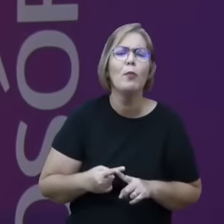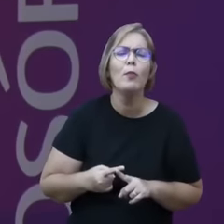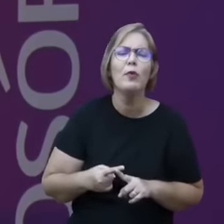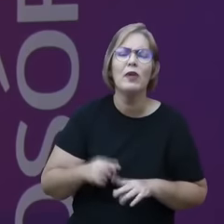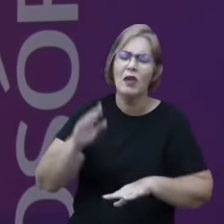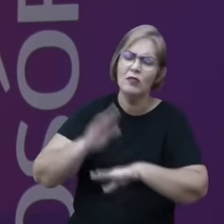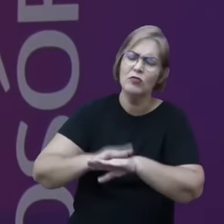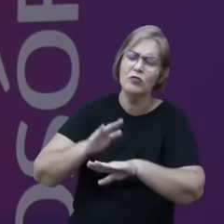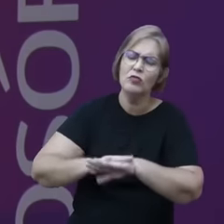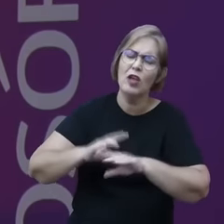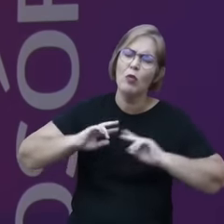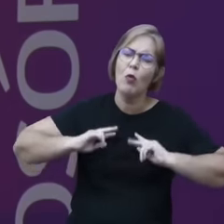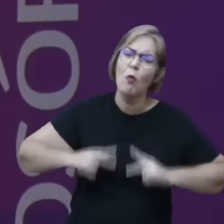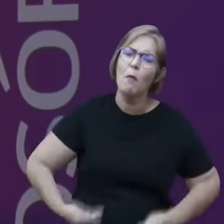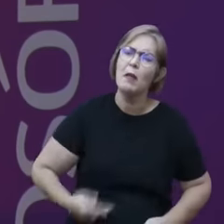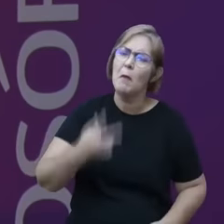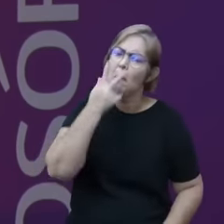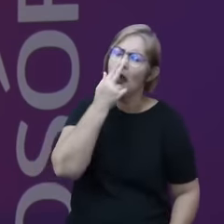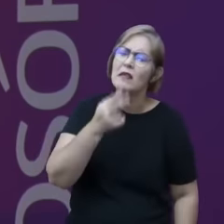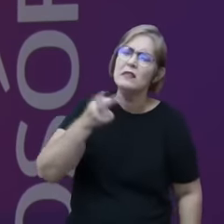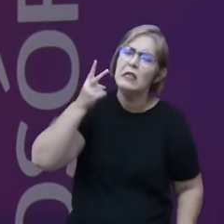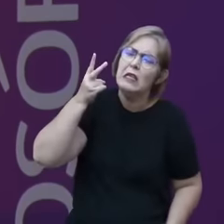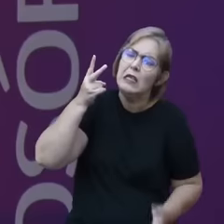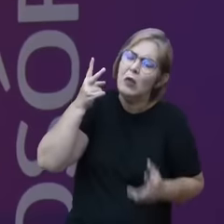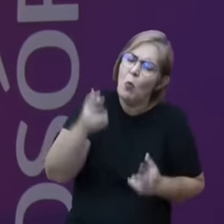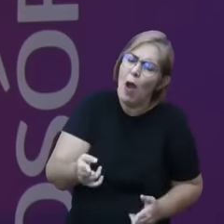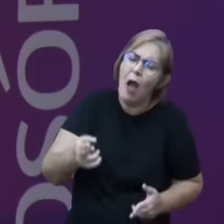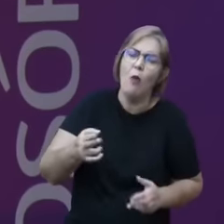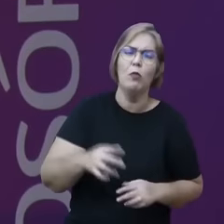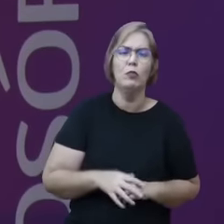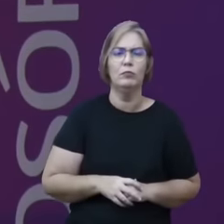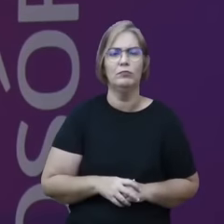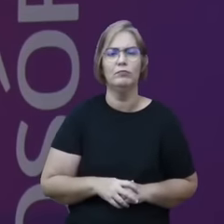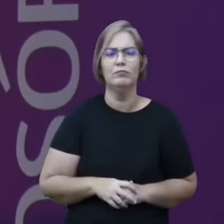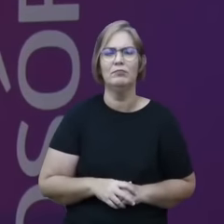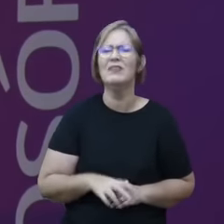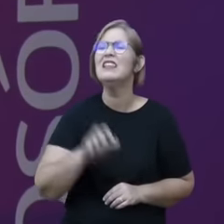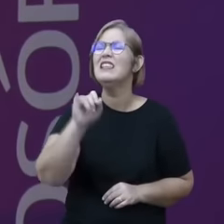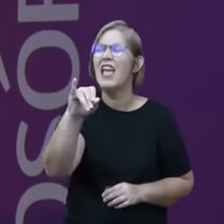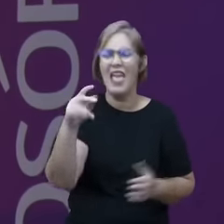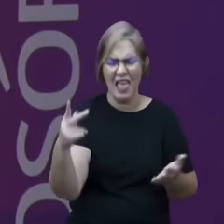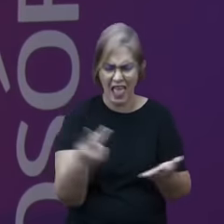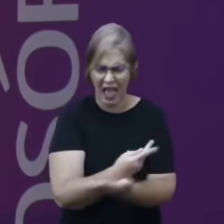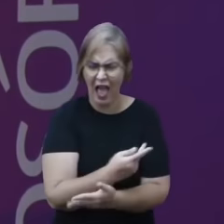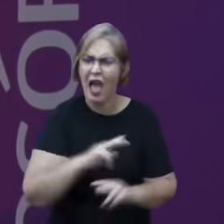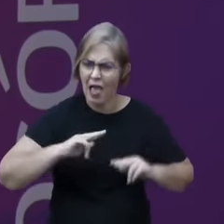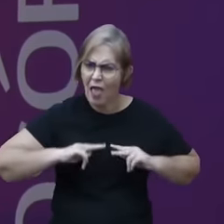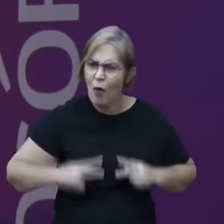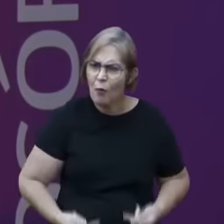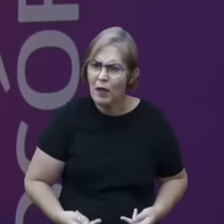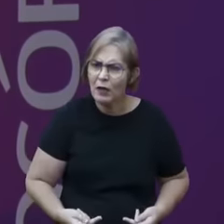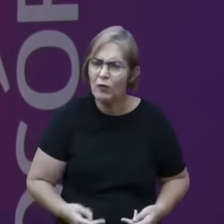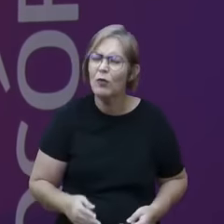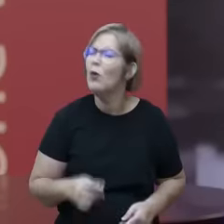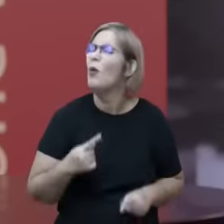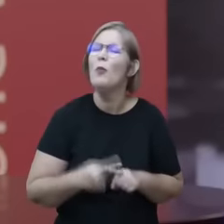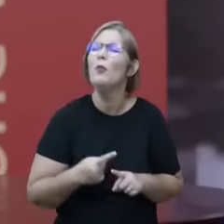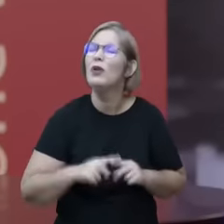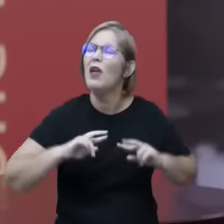repetem?" E o William complementa: "Erar é humano, insistir no erro é mais humano ainda."